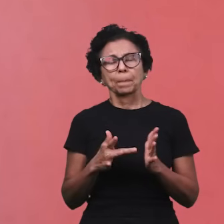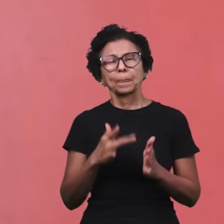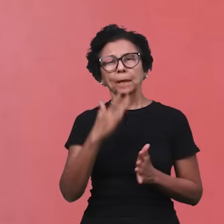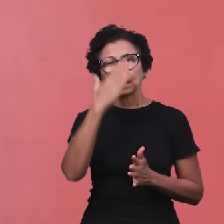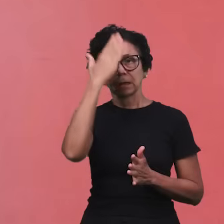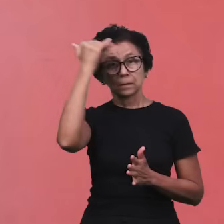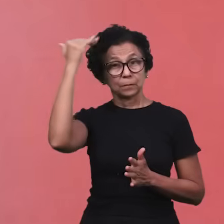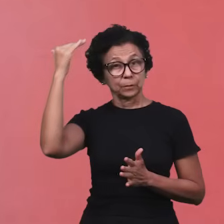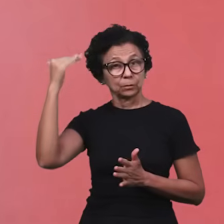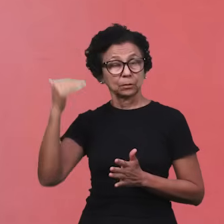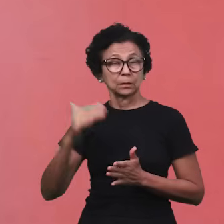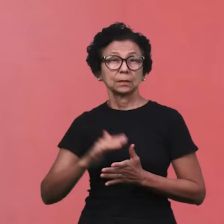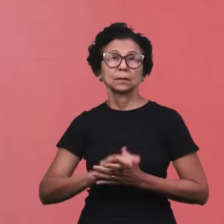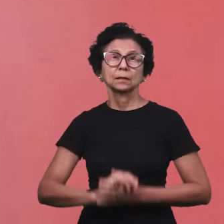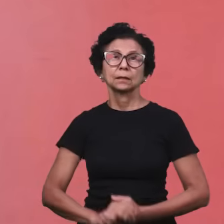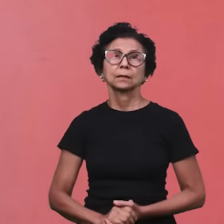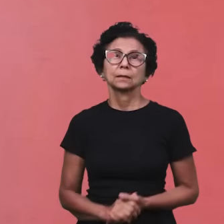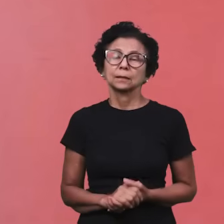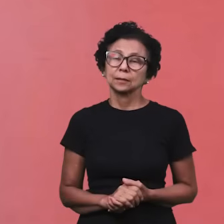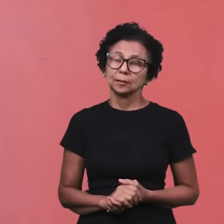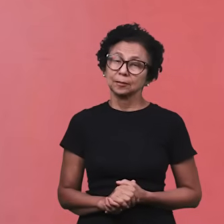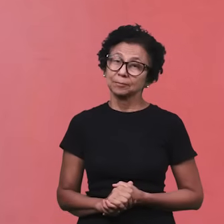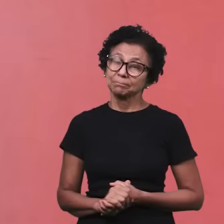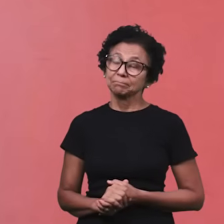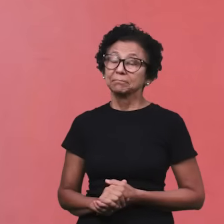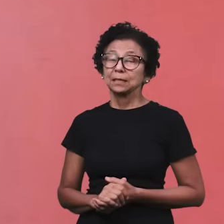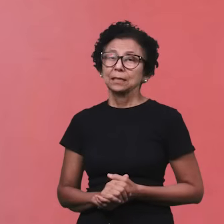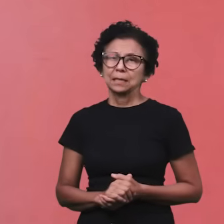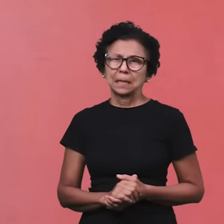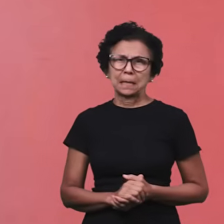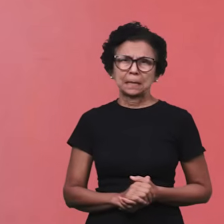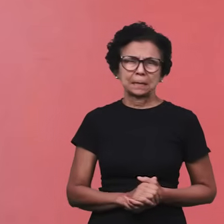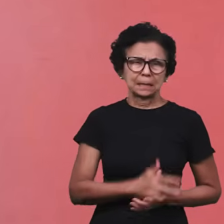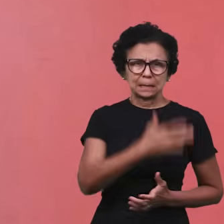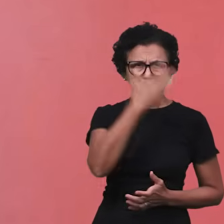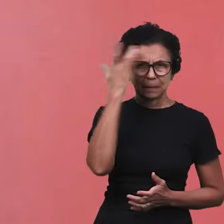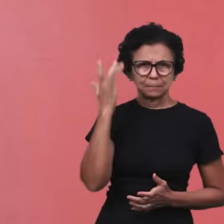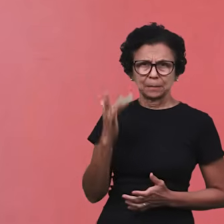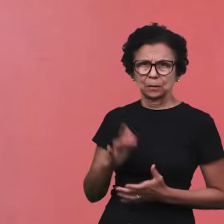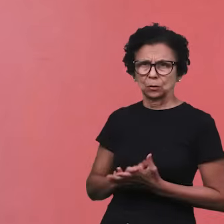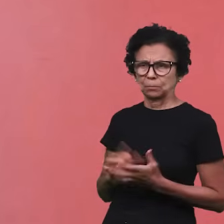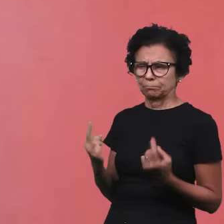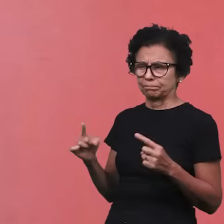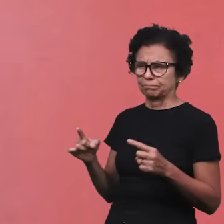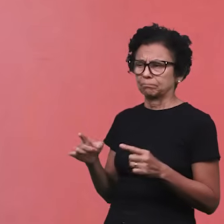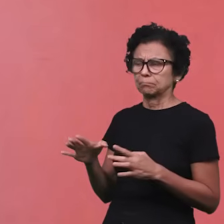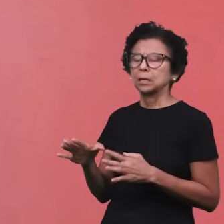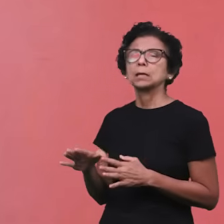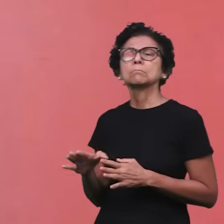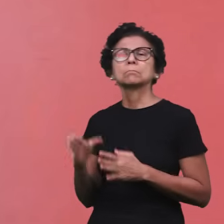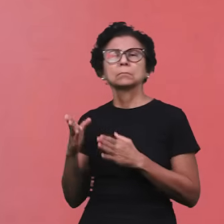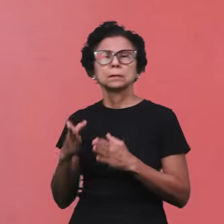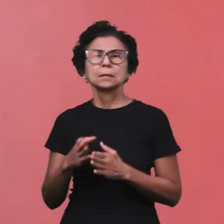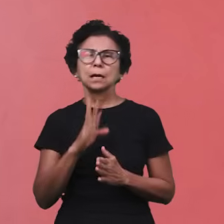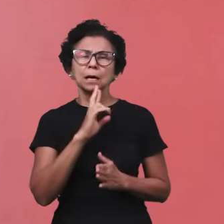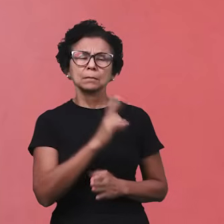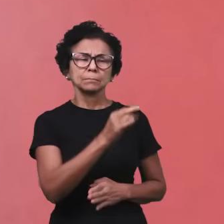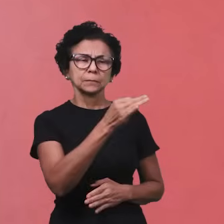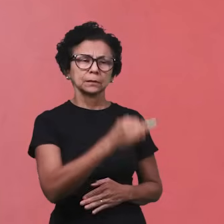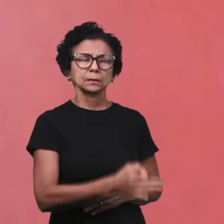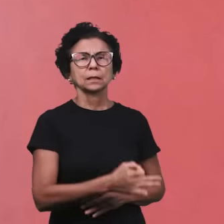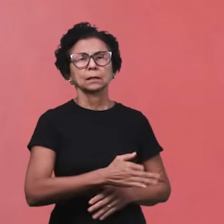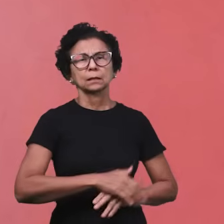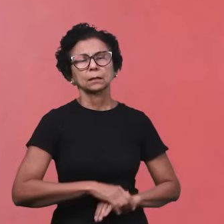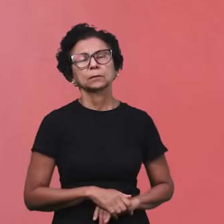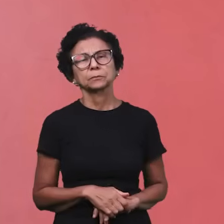em situação que eles querem colocar ele em aperto, ele sempre tinha uma palavra que desmontava qualquer argumento. Vamos dizer,